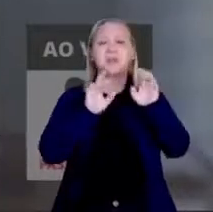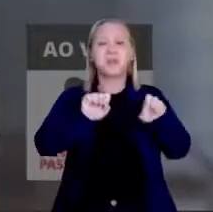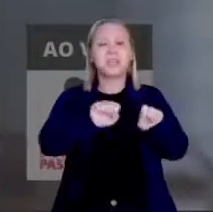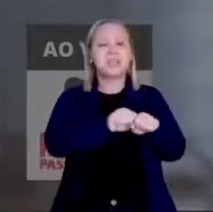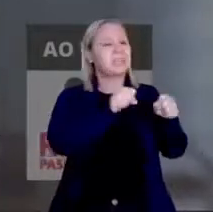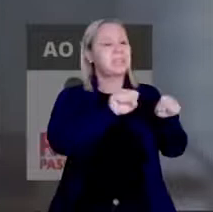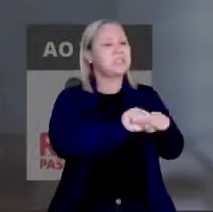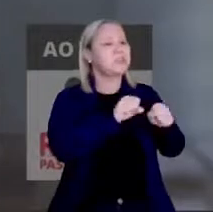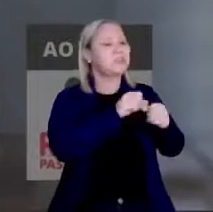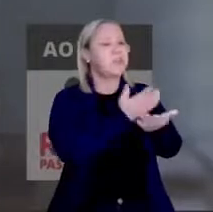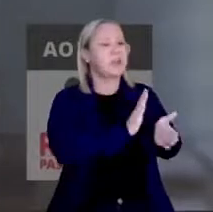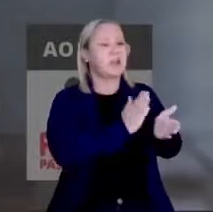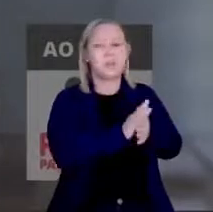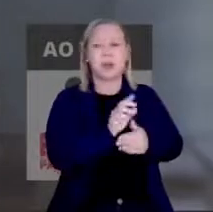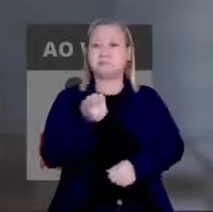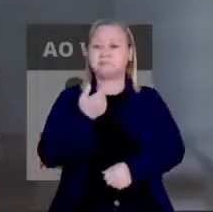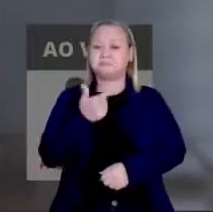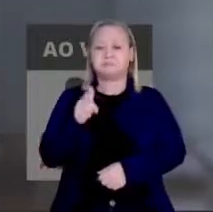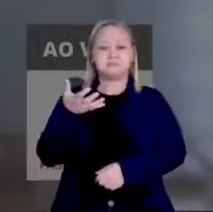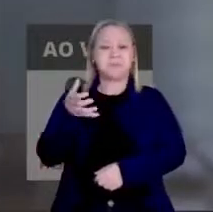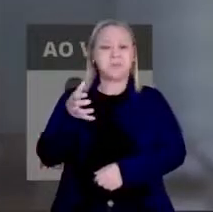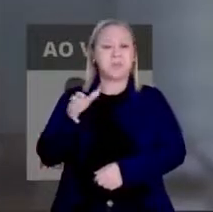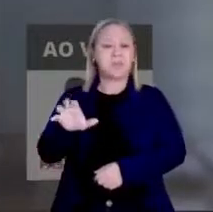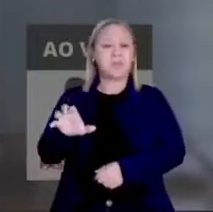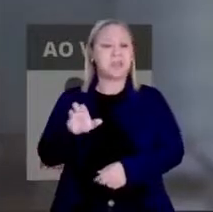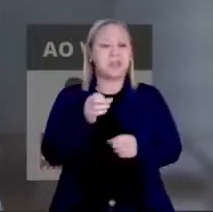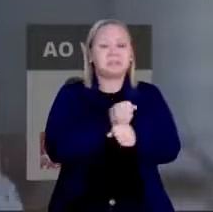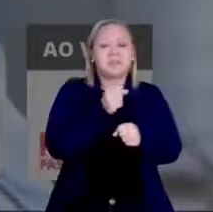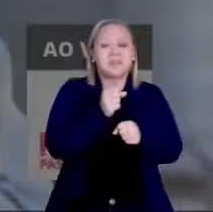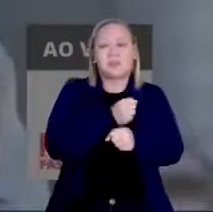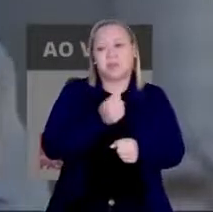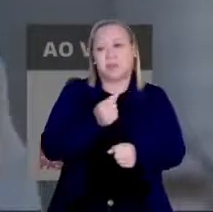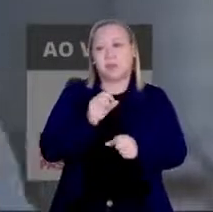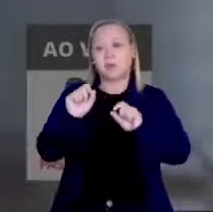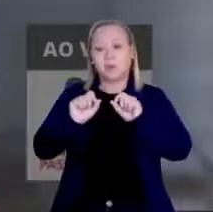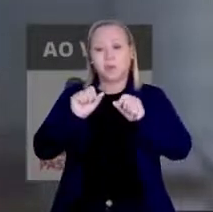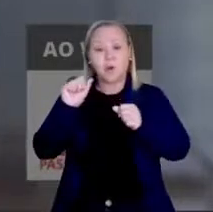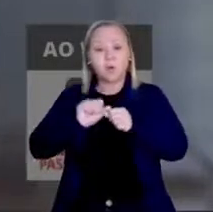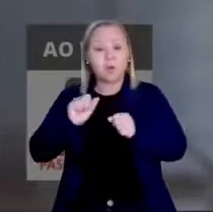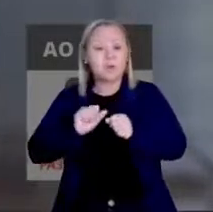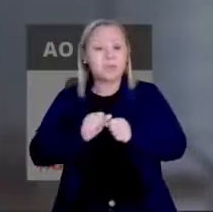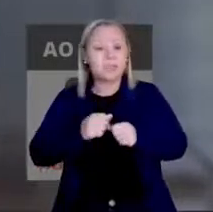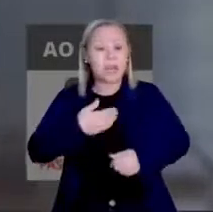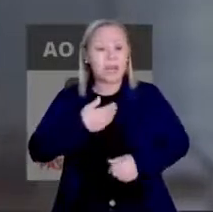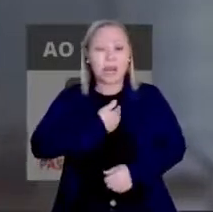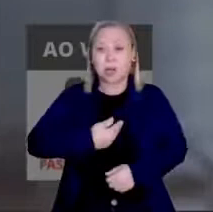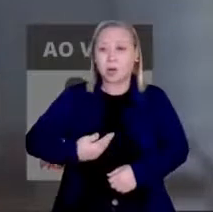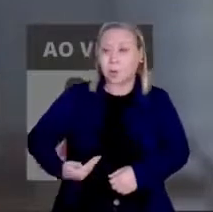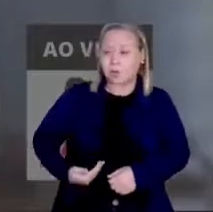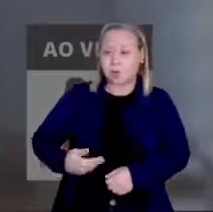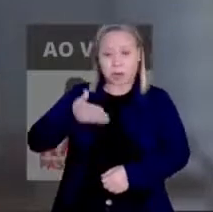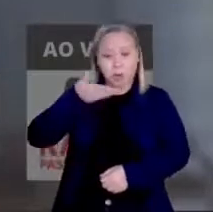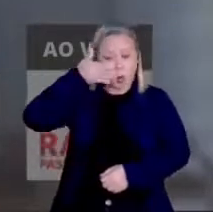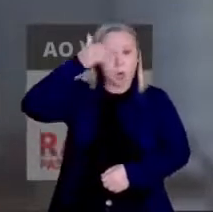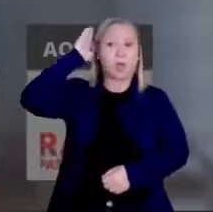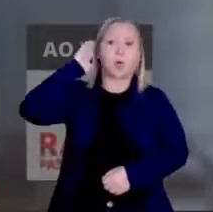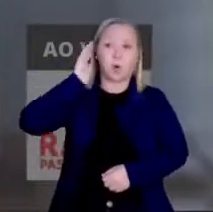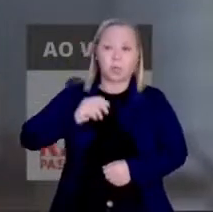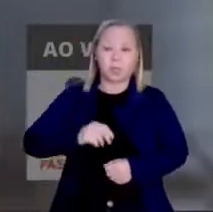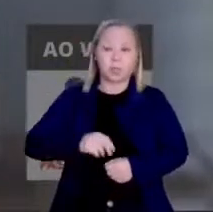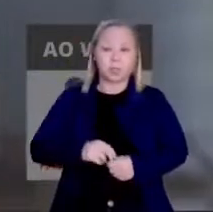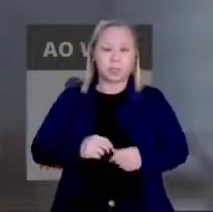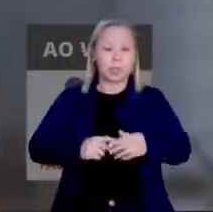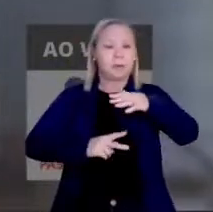foi destruir direito dos trabalhadores. Trabalhador que trabalha em aplicativo não tem direito a nada. Não tem